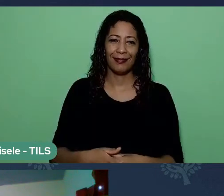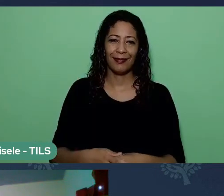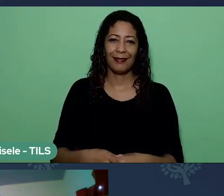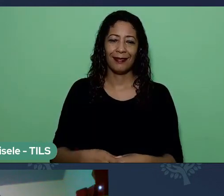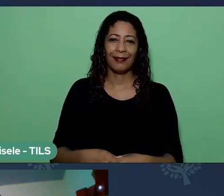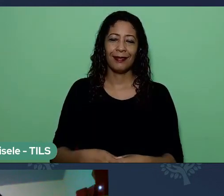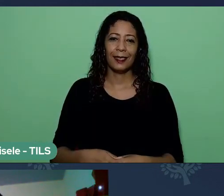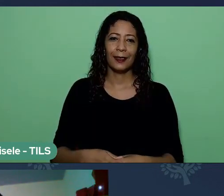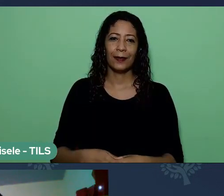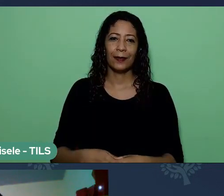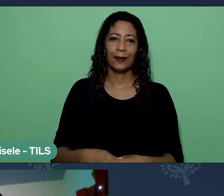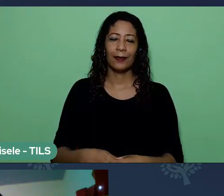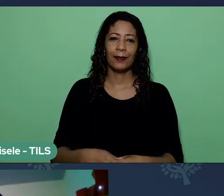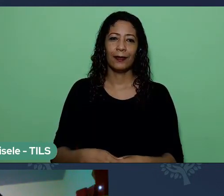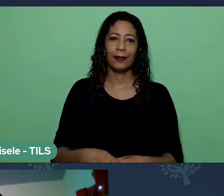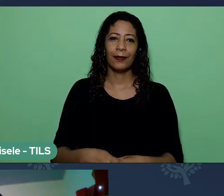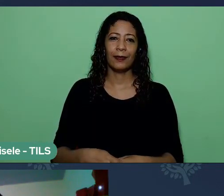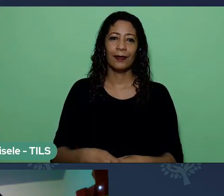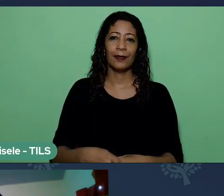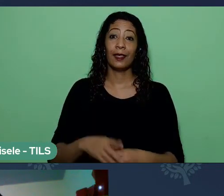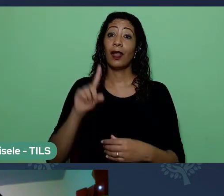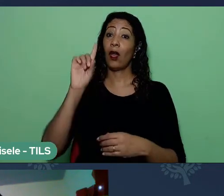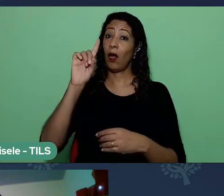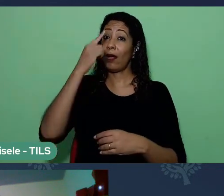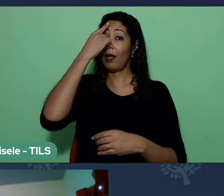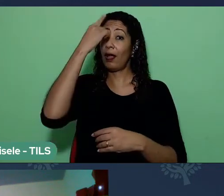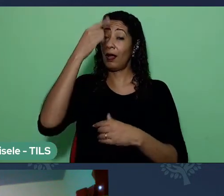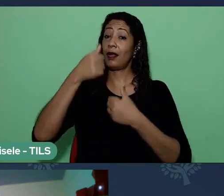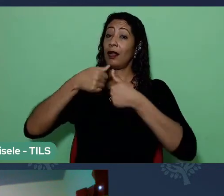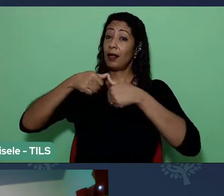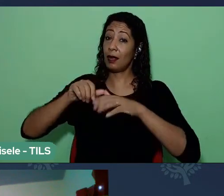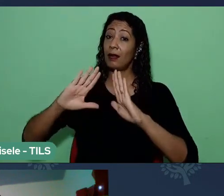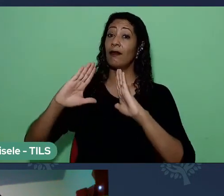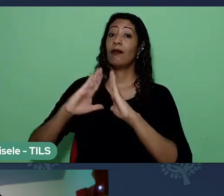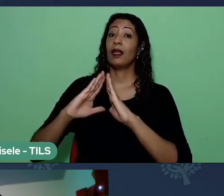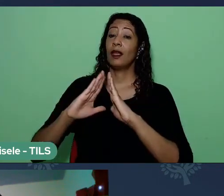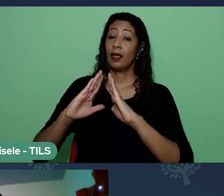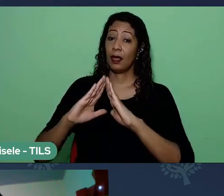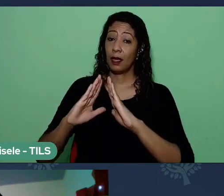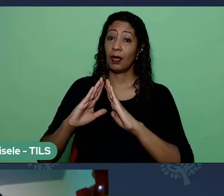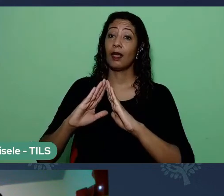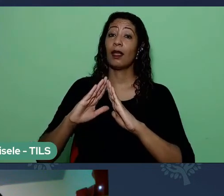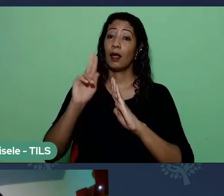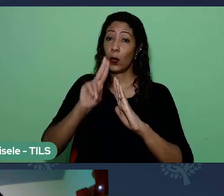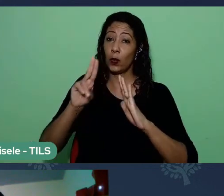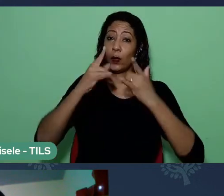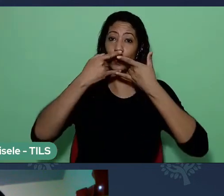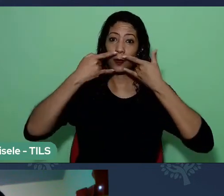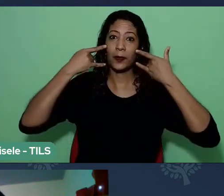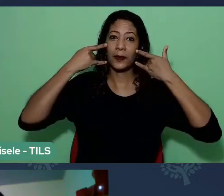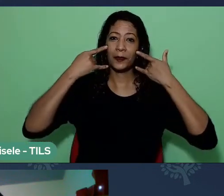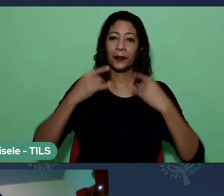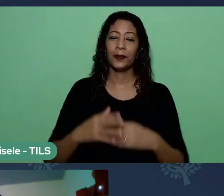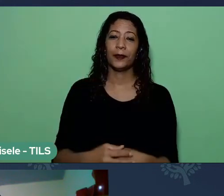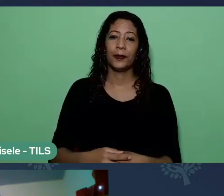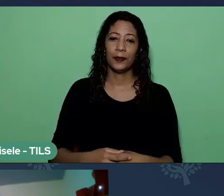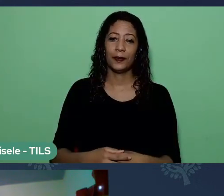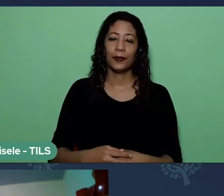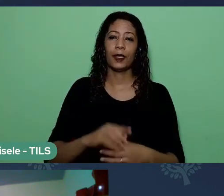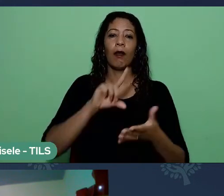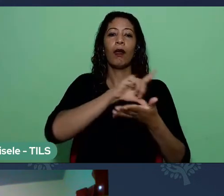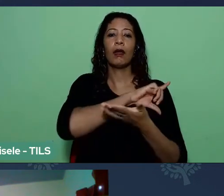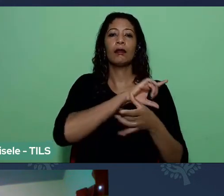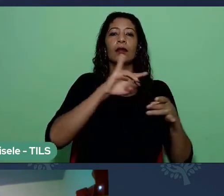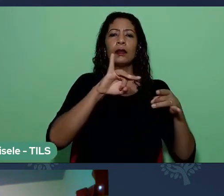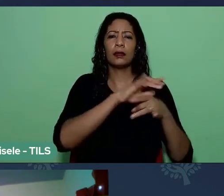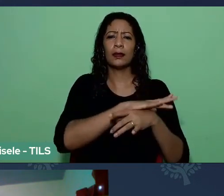da gente encerrar... Fiquem em casa, né? Fiquem em casa e usem máscaras. Antes da gente encerrar, tem mais